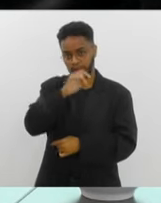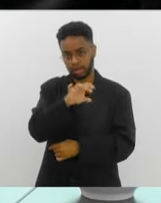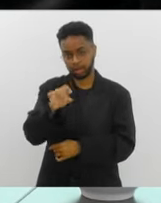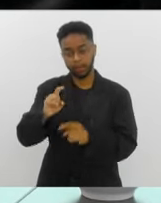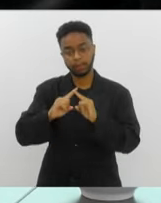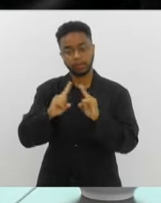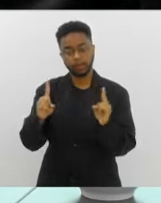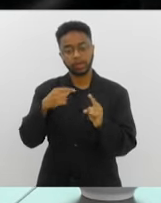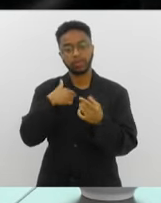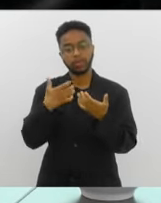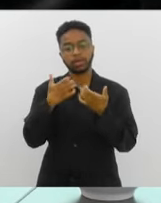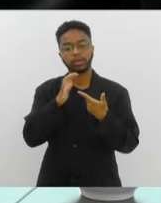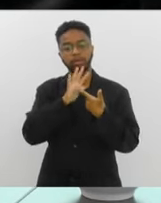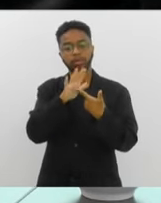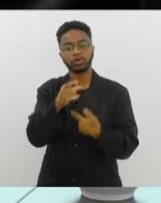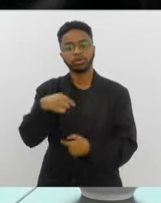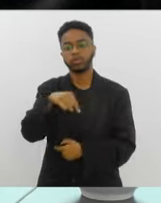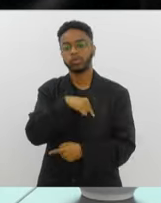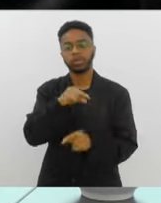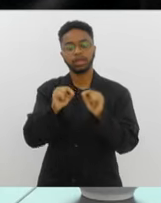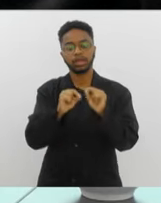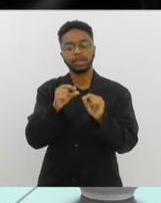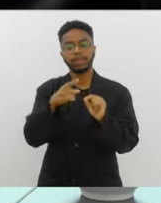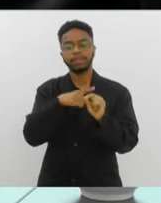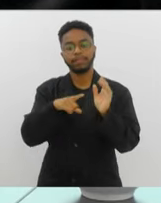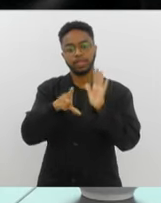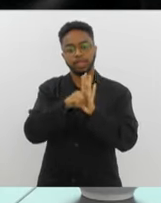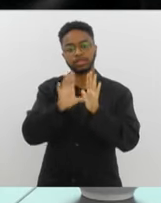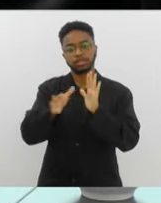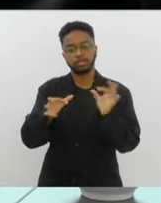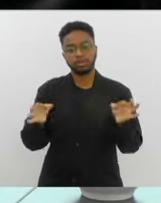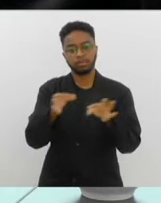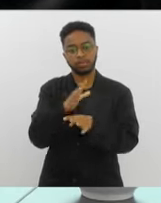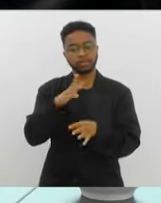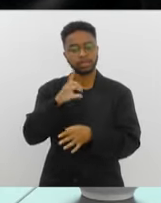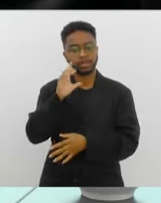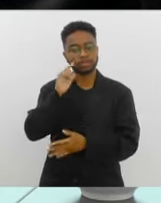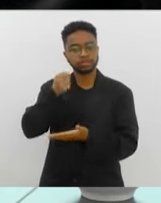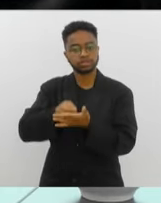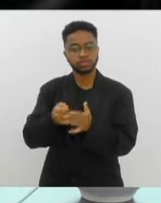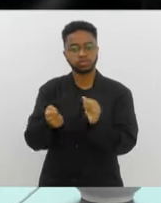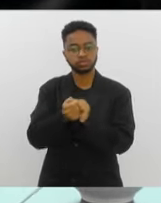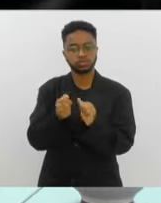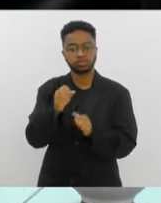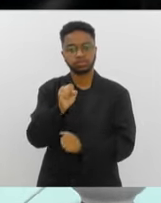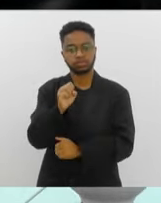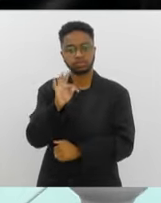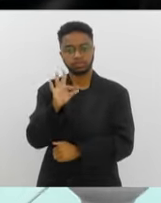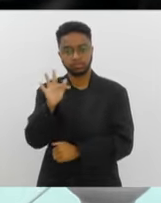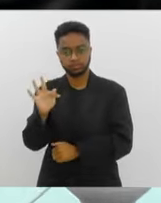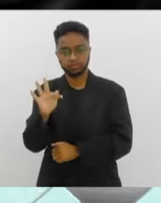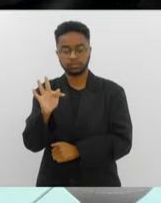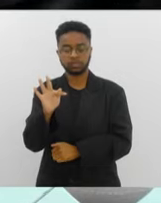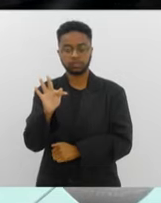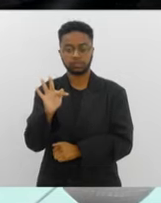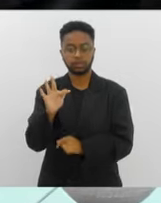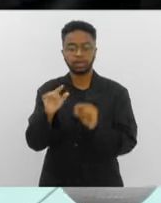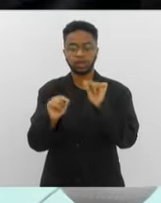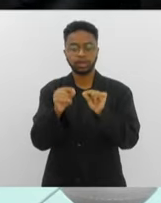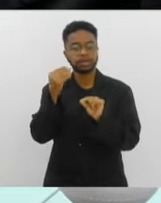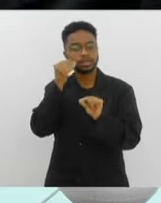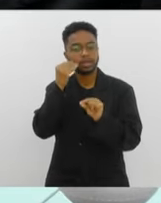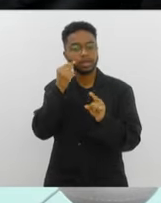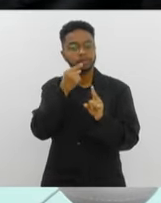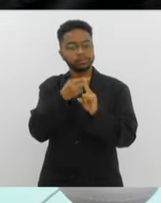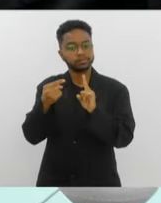queria destacar que uma legislação desse tipo, já conseguida as decisões do Supremo no sentido de vedar os estados